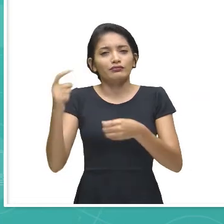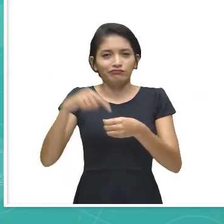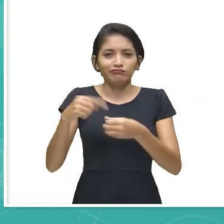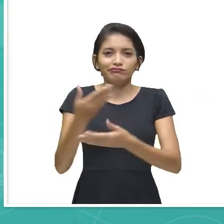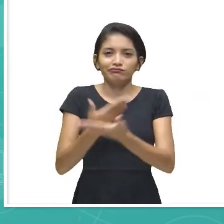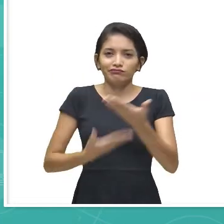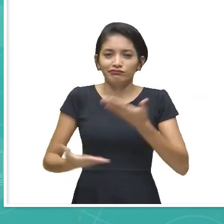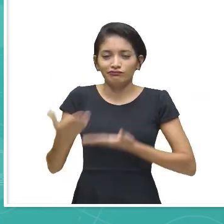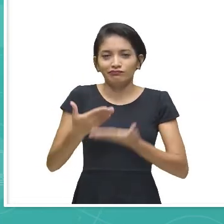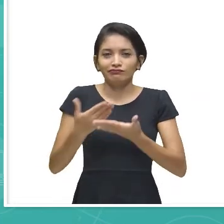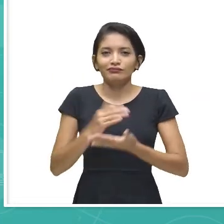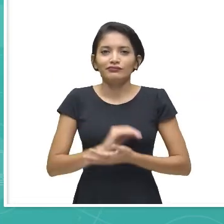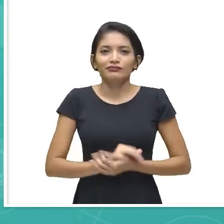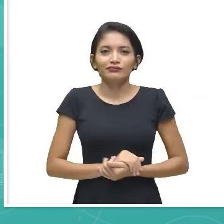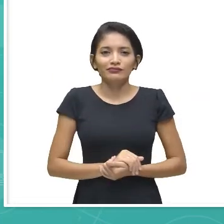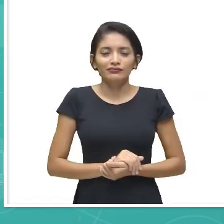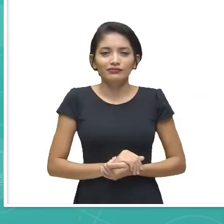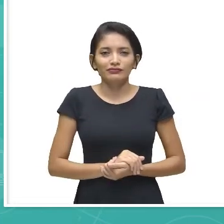interagir.